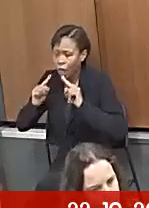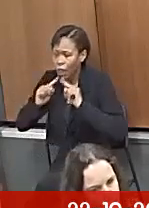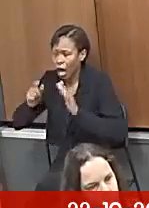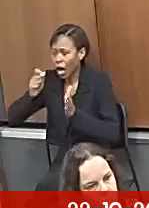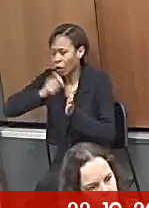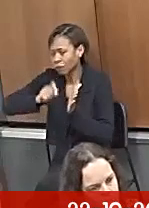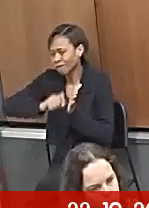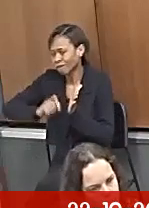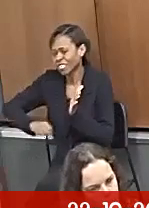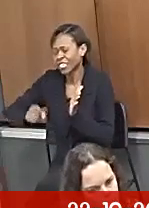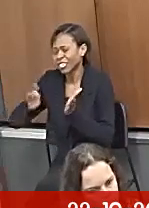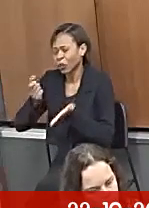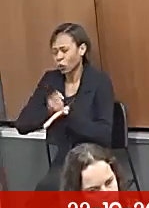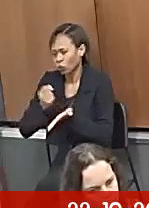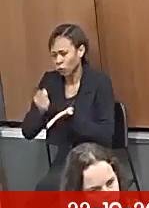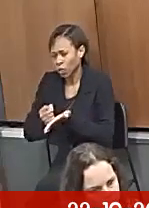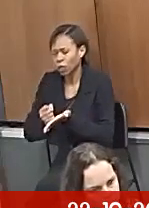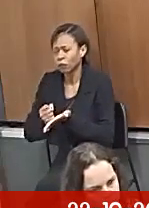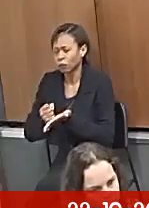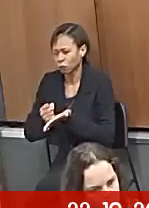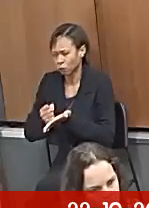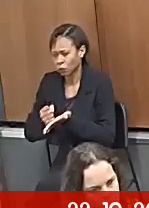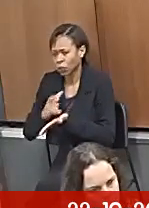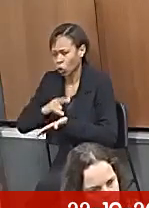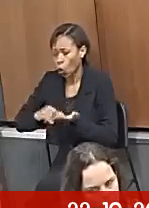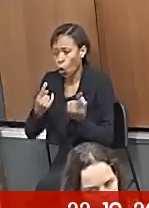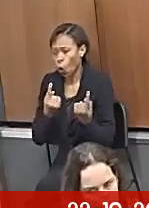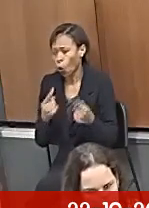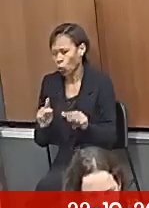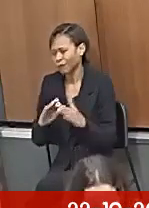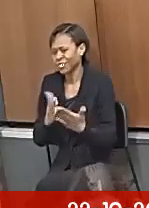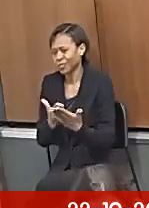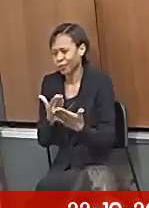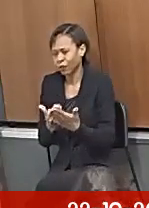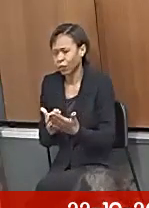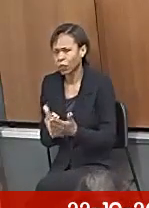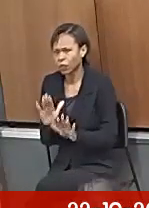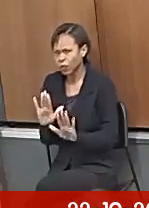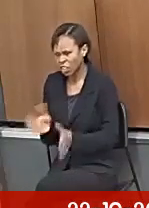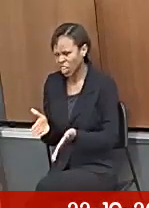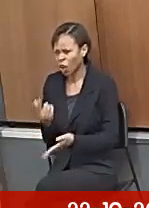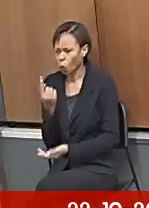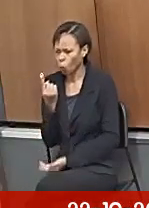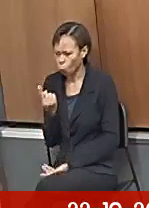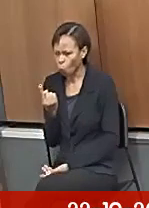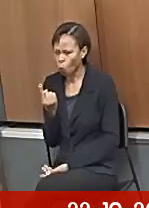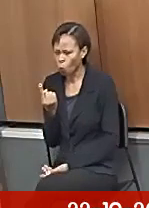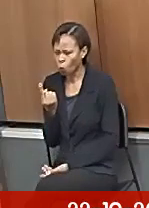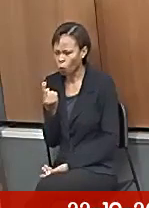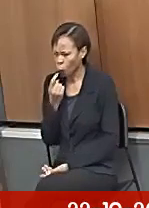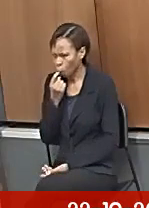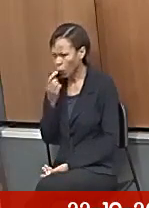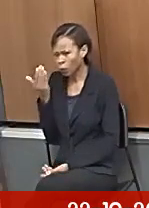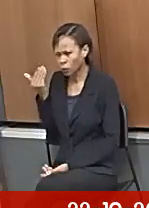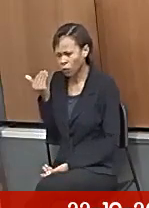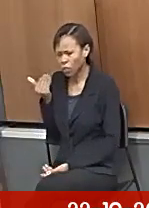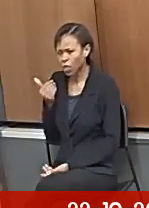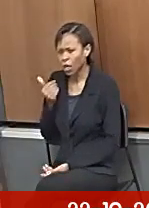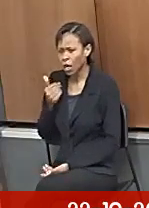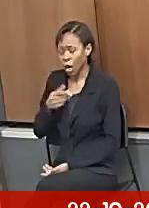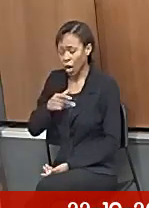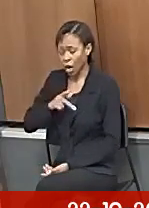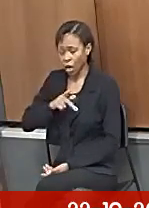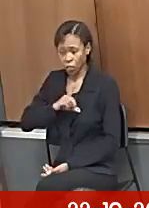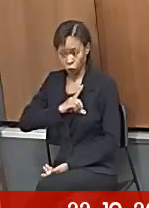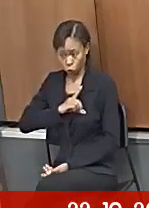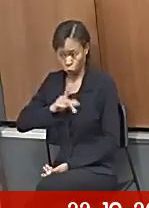né, formalizar uma denúncia, uma reclamação contra uma escola. Tivemos um caso recente, né, que a doutora Raquel, né, defensora pública